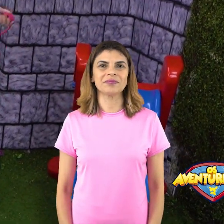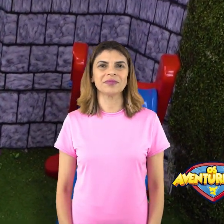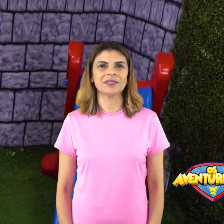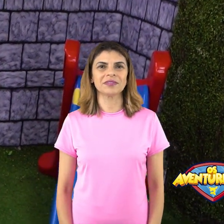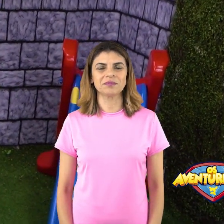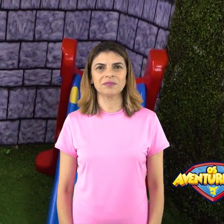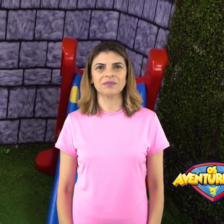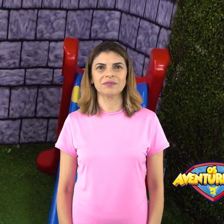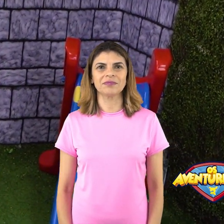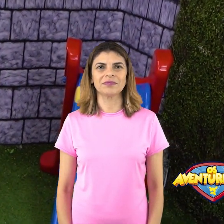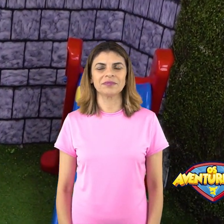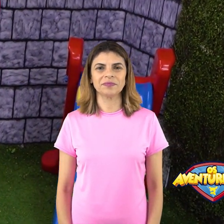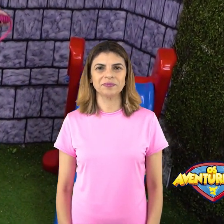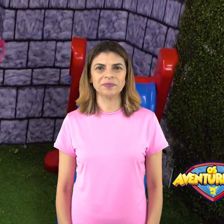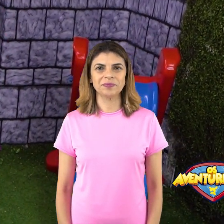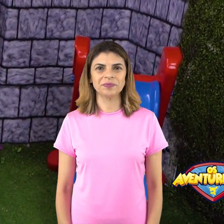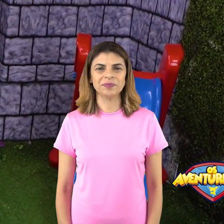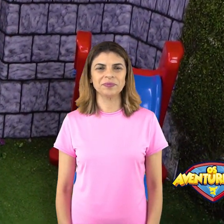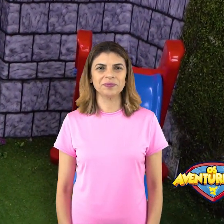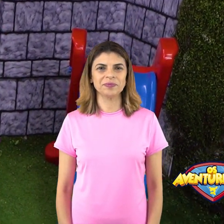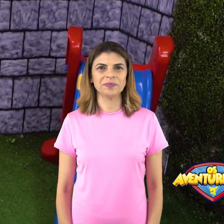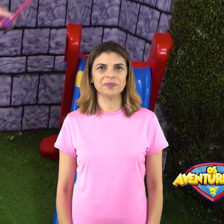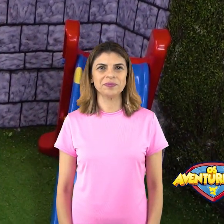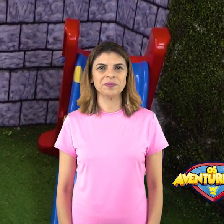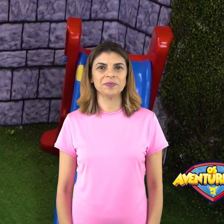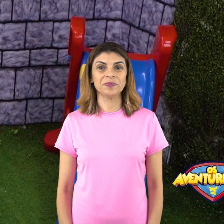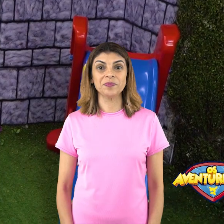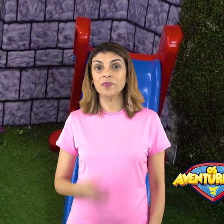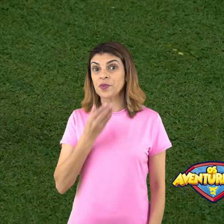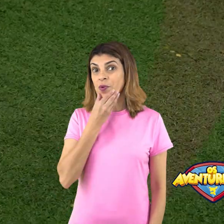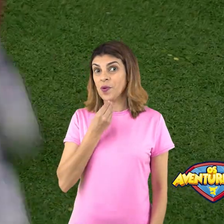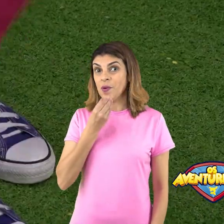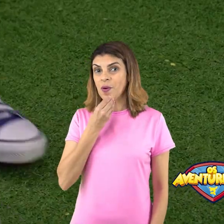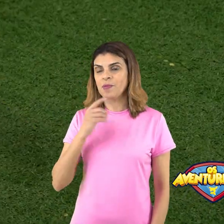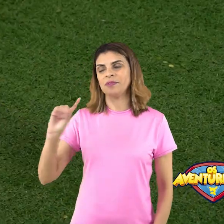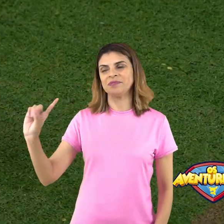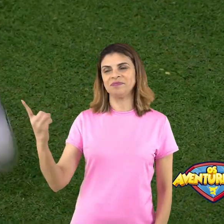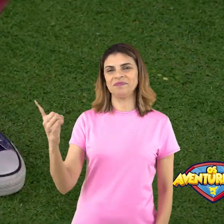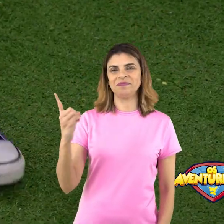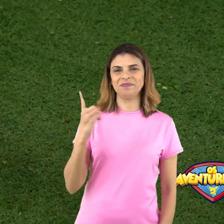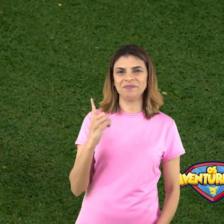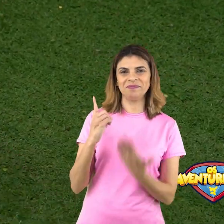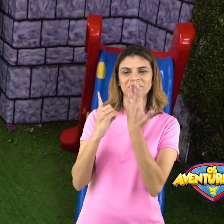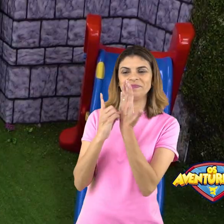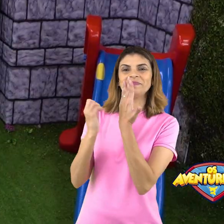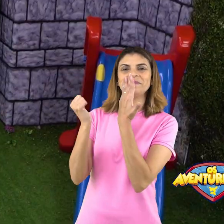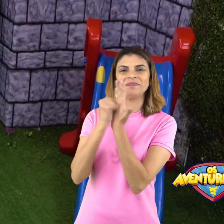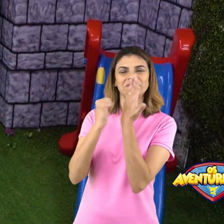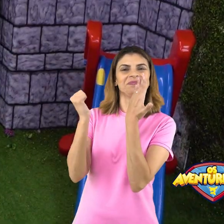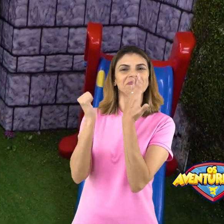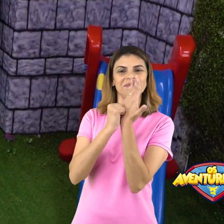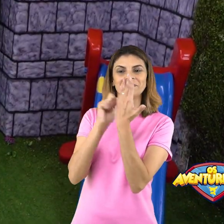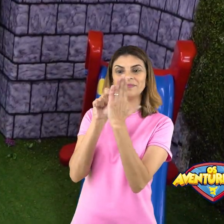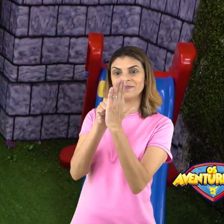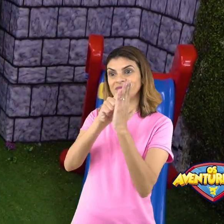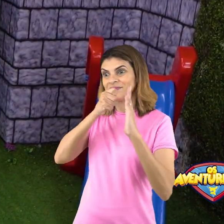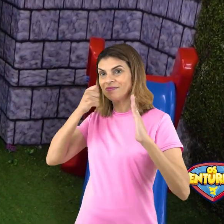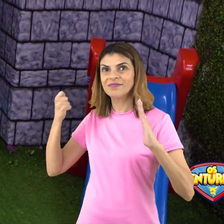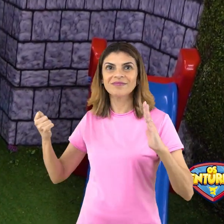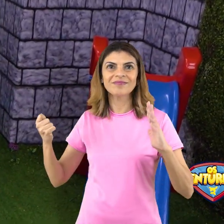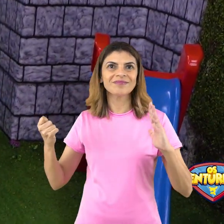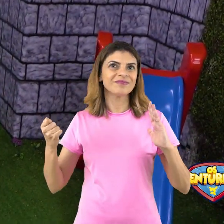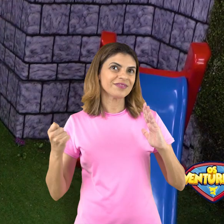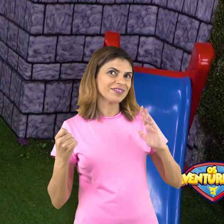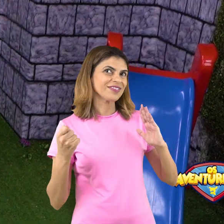Calma aí, calma aí. Cuidado aí que eu vou entrar. Vai, vou entrar, vai. Tá bom, vai. Um homem bateu em minha porta e eu